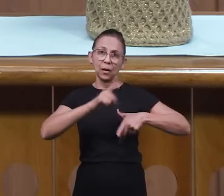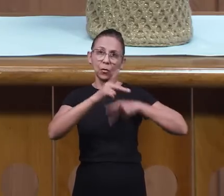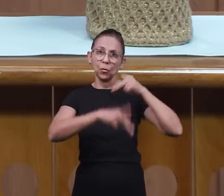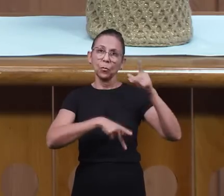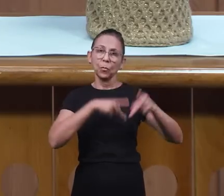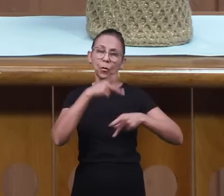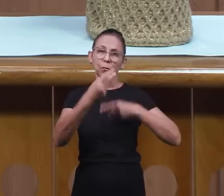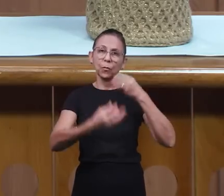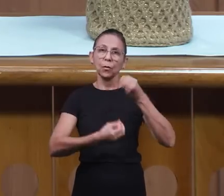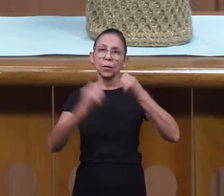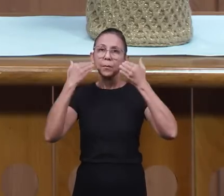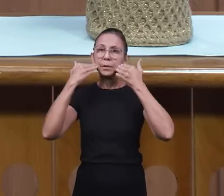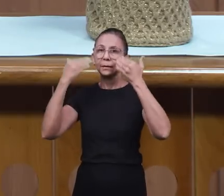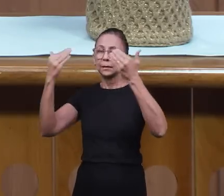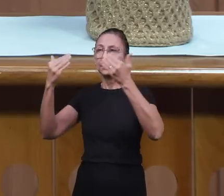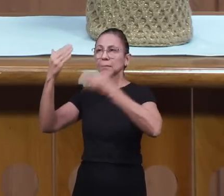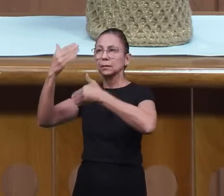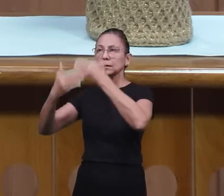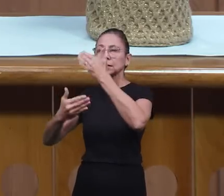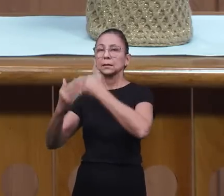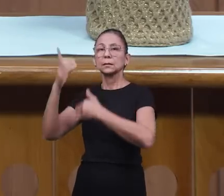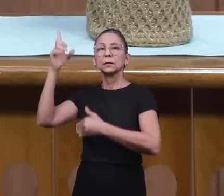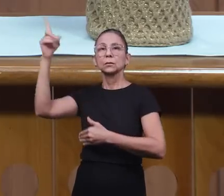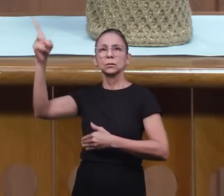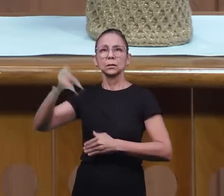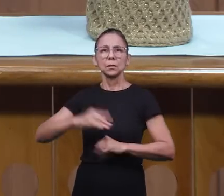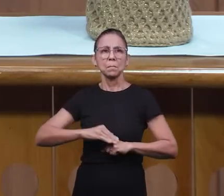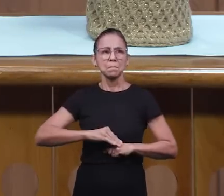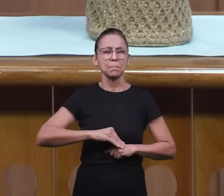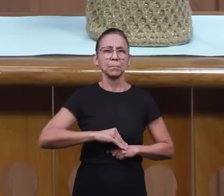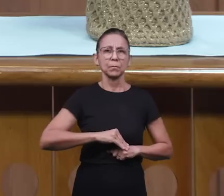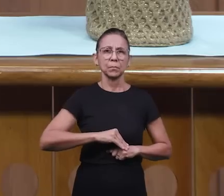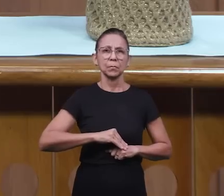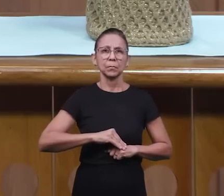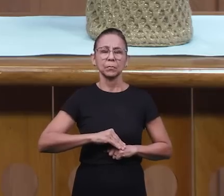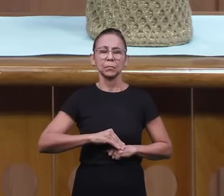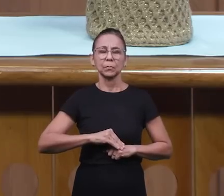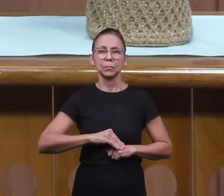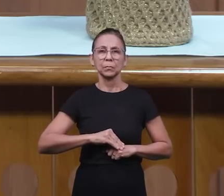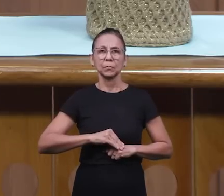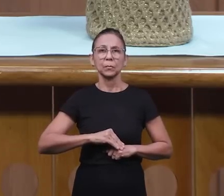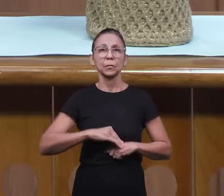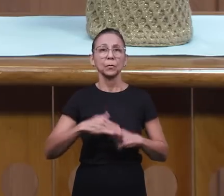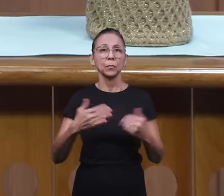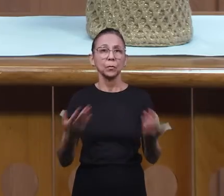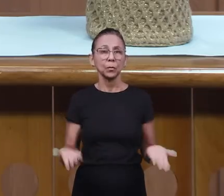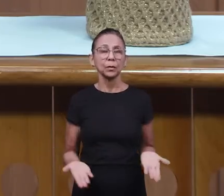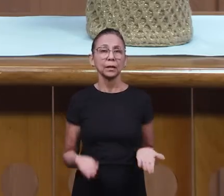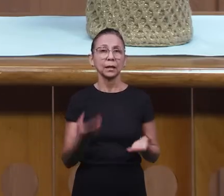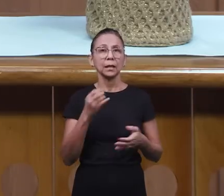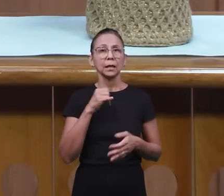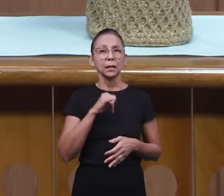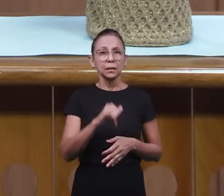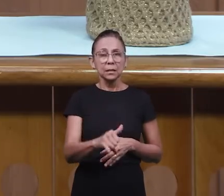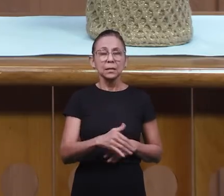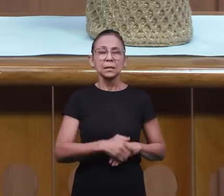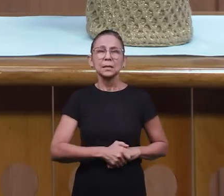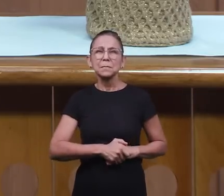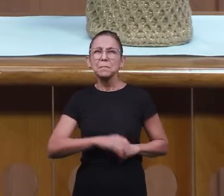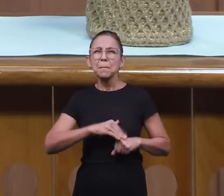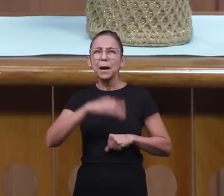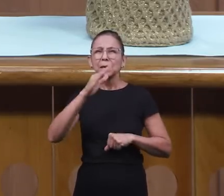de comparecer diante do Senhor. Por quê? Porque quanto maior era a oferta do culto ao Senhor, mais o israelita entendia que ele